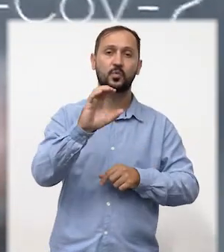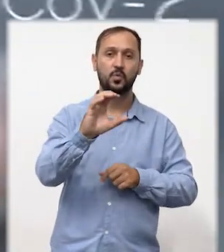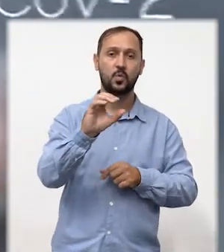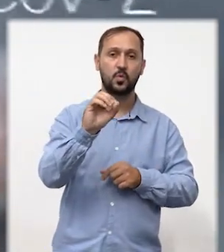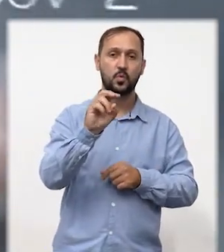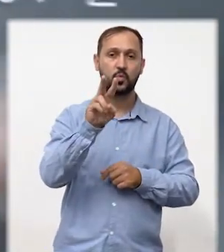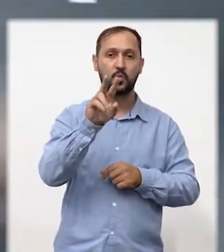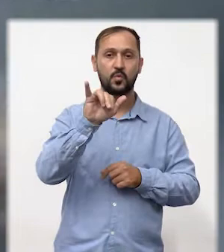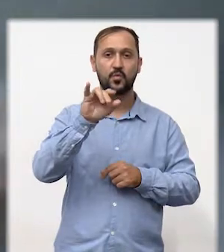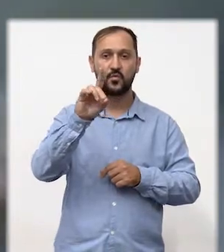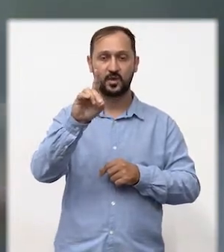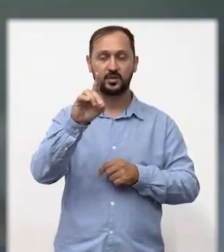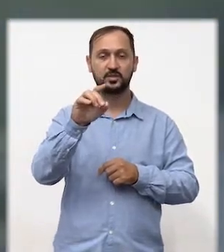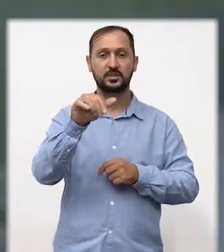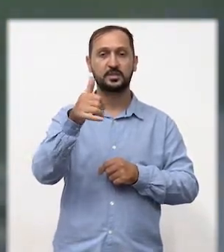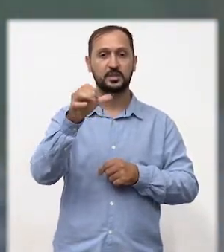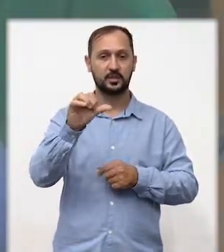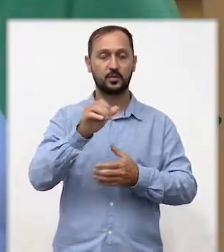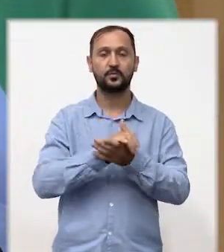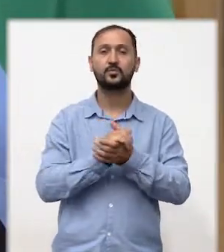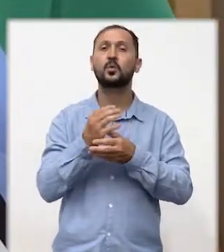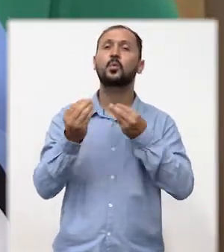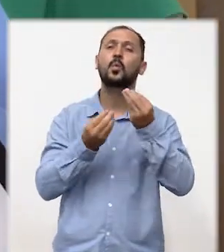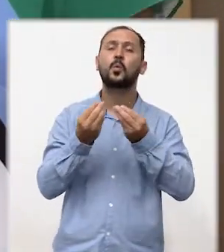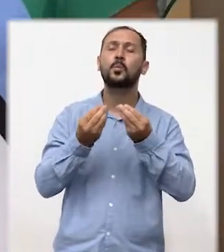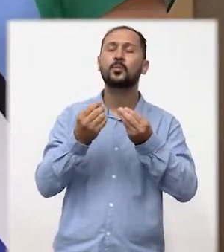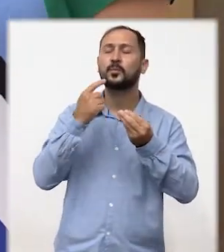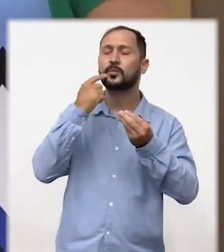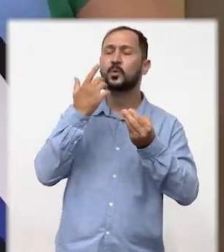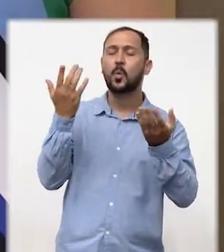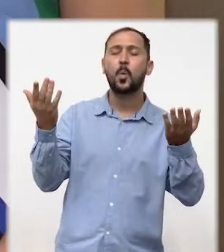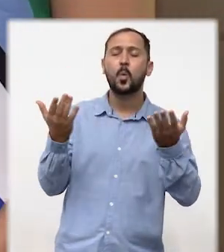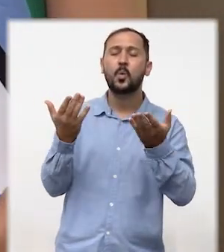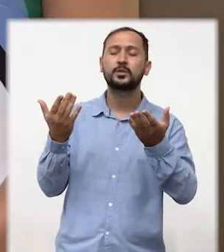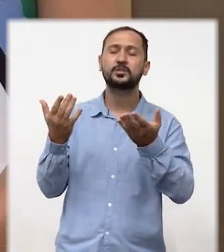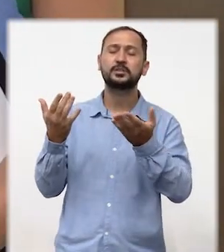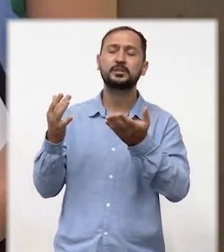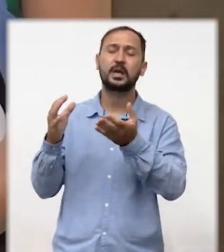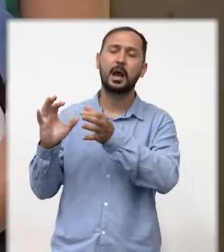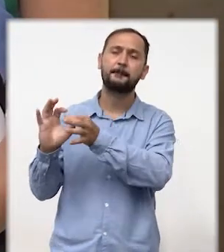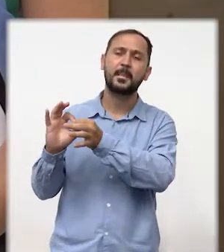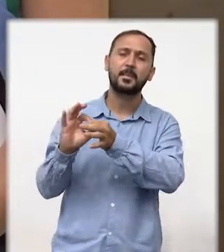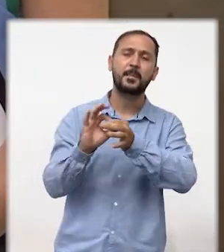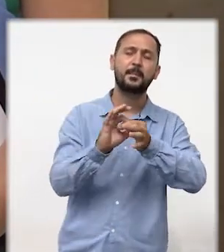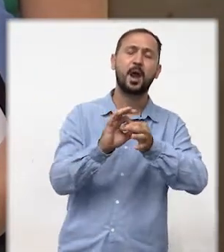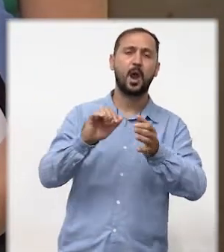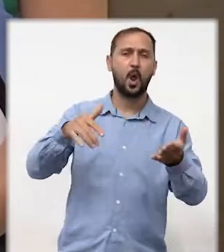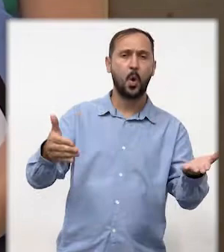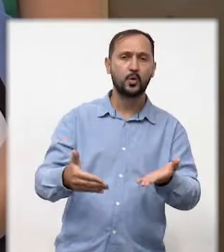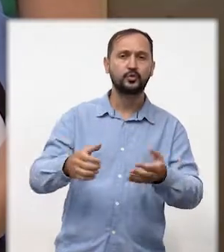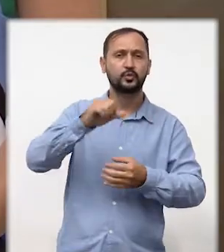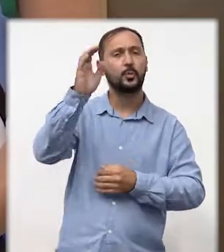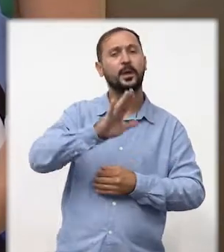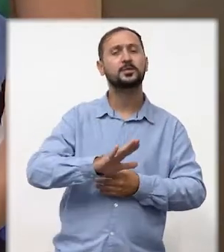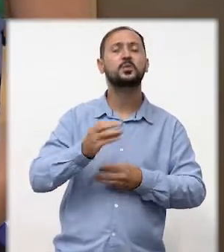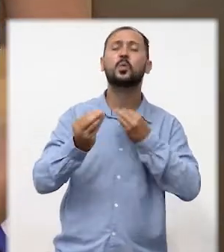como Covid-19. Doutora, como nós podemos avaliar hoje a gravidade dessa doença aqui no